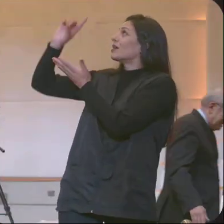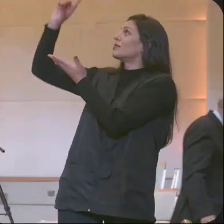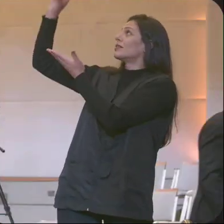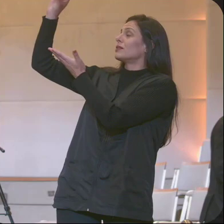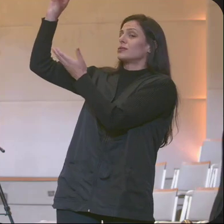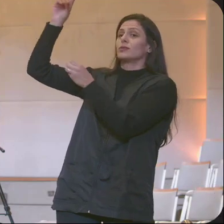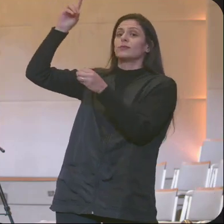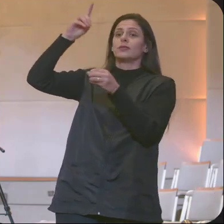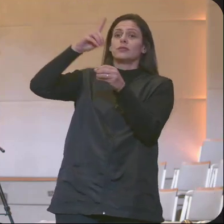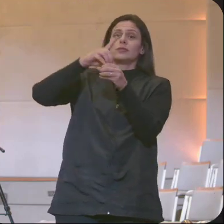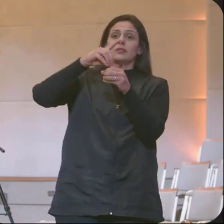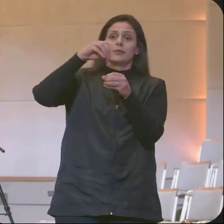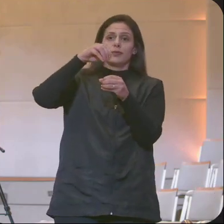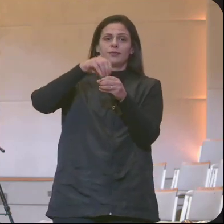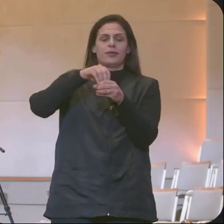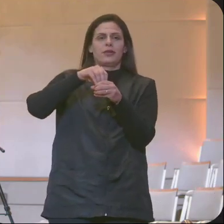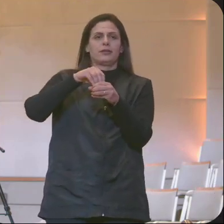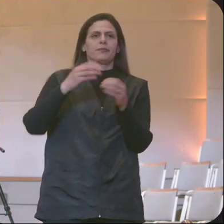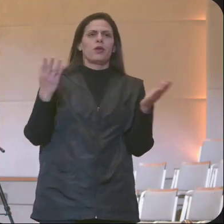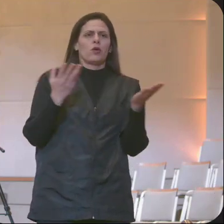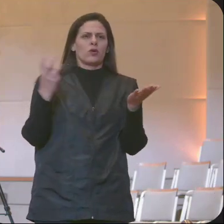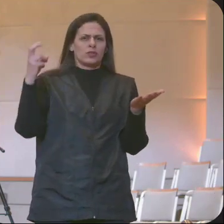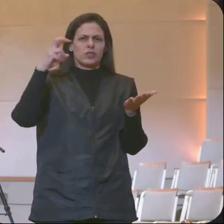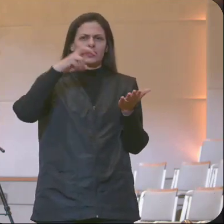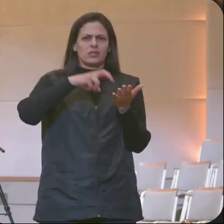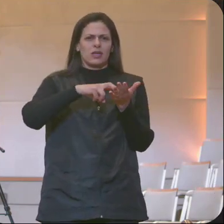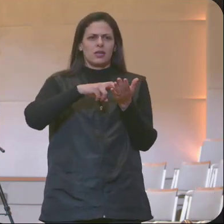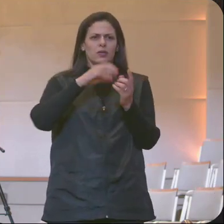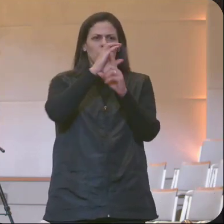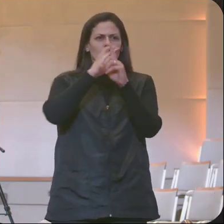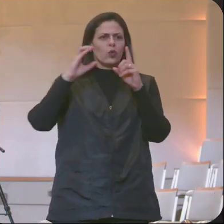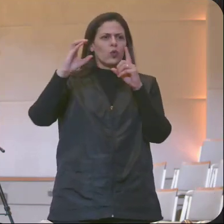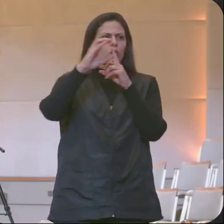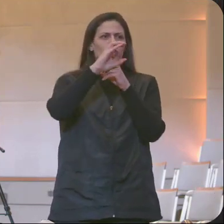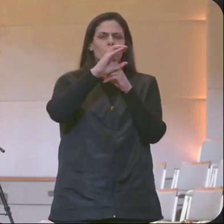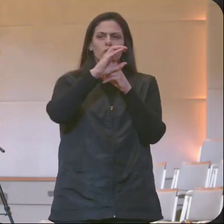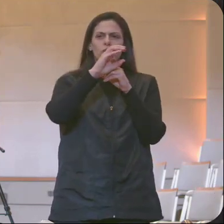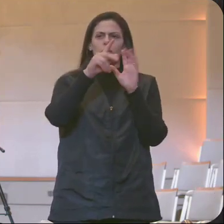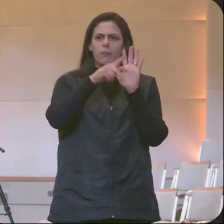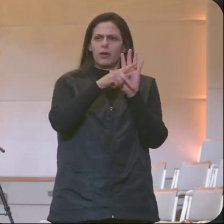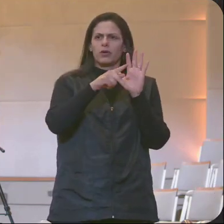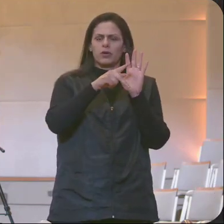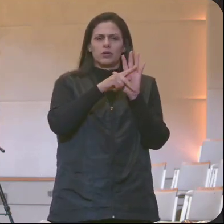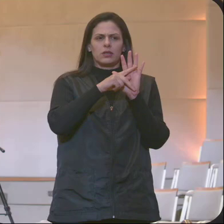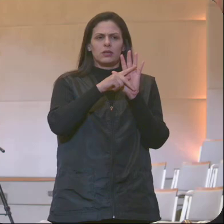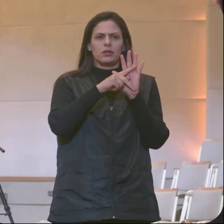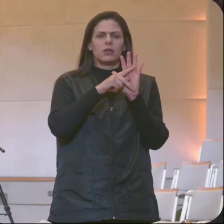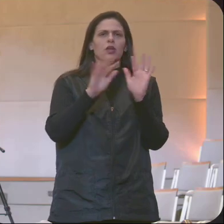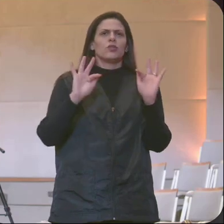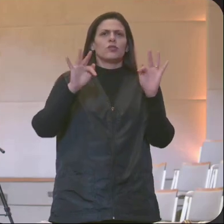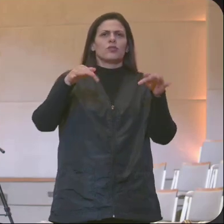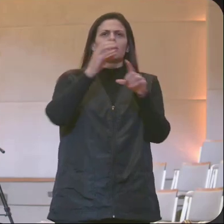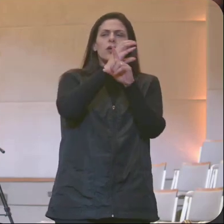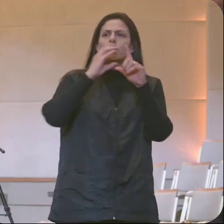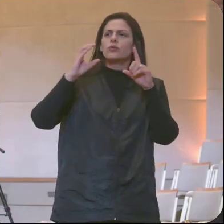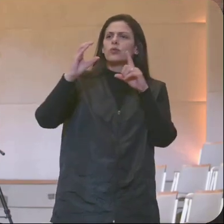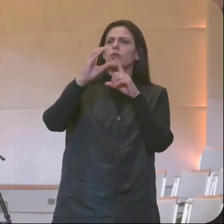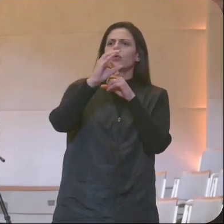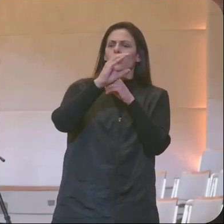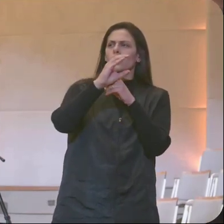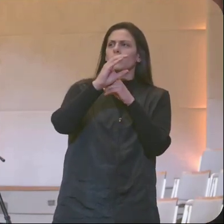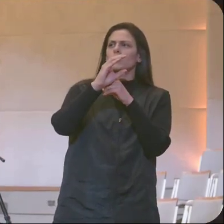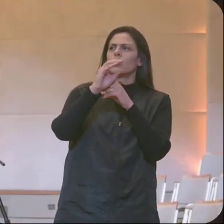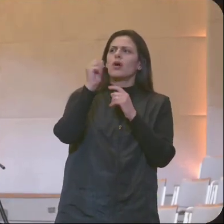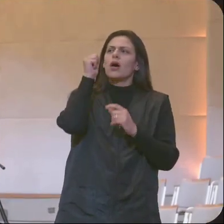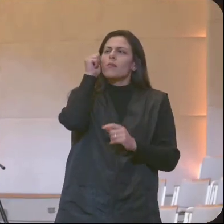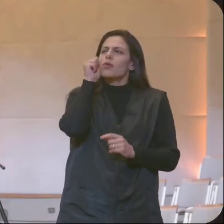lá no nosso culto no Parolim, teve um momento que mexeu muito comigo. Nós estávamos no final do culto e uma irmã pediu uma palavra